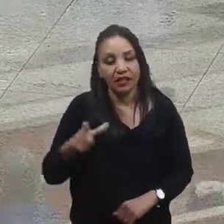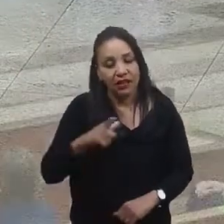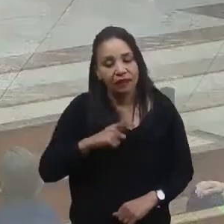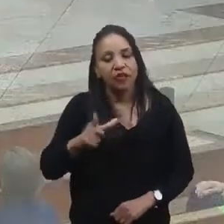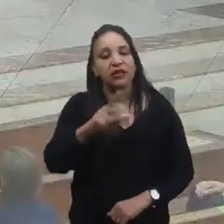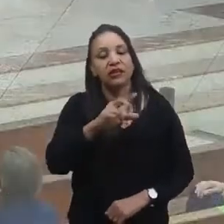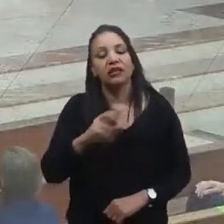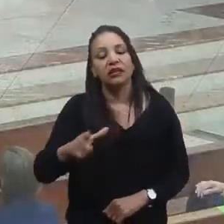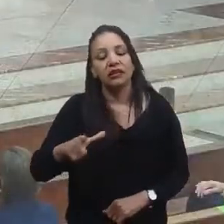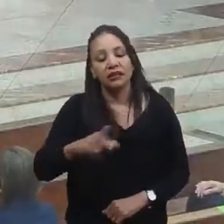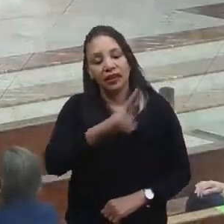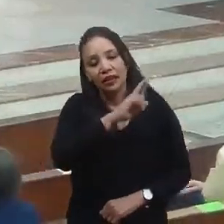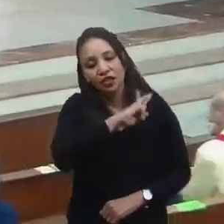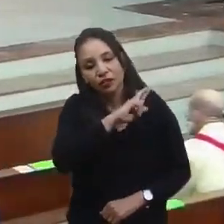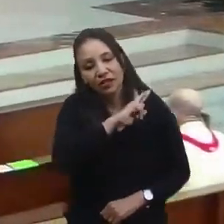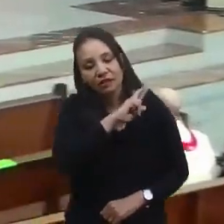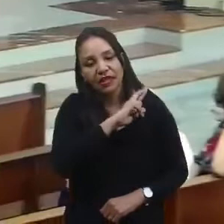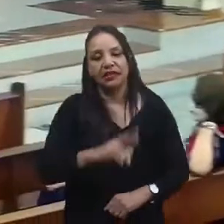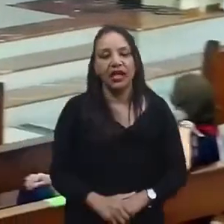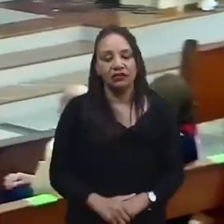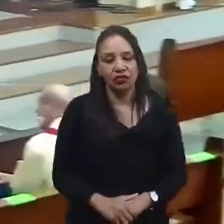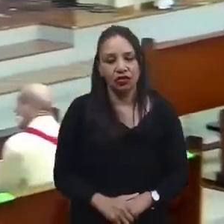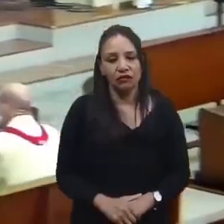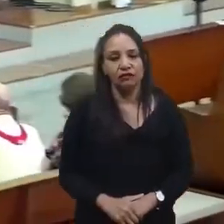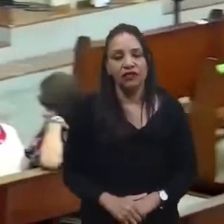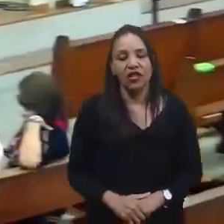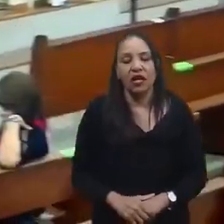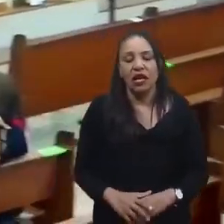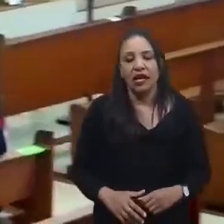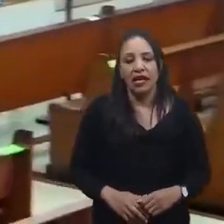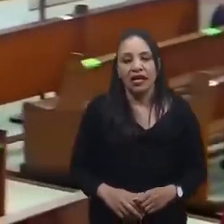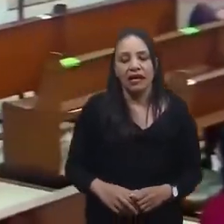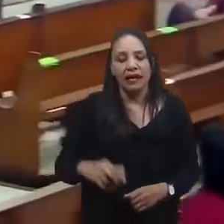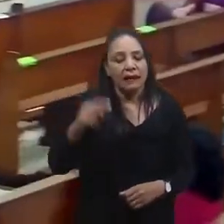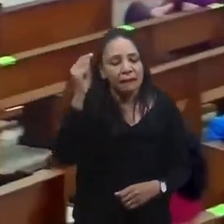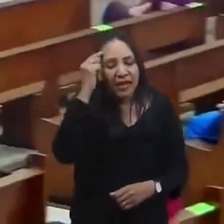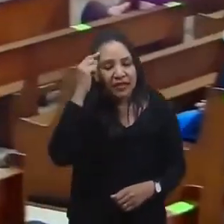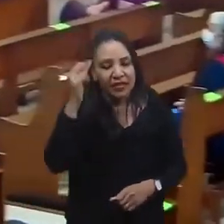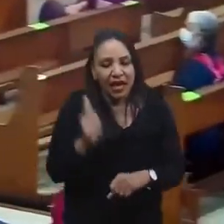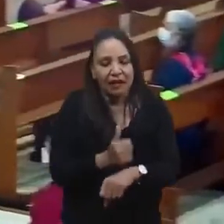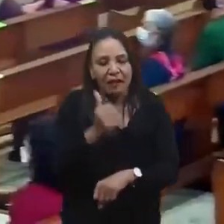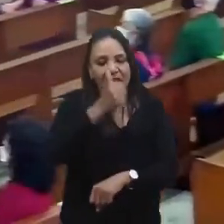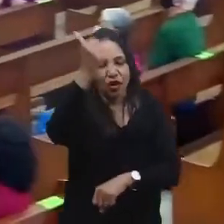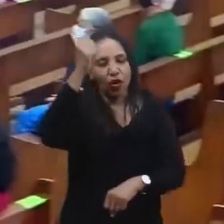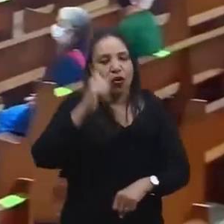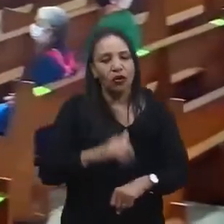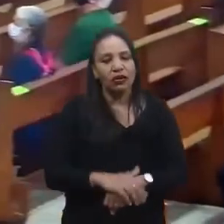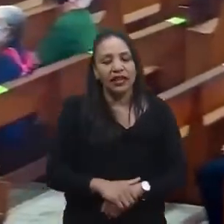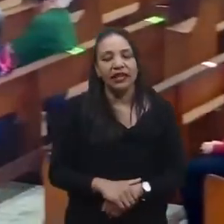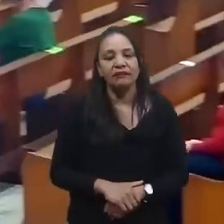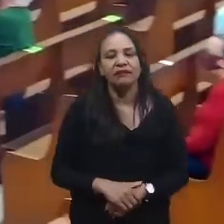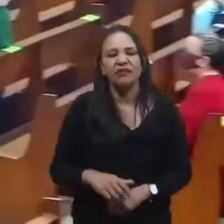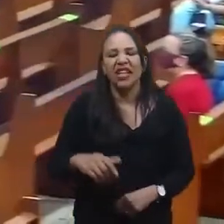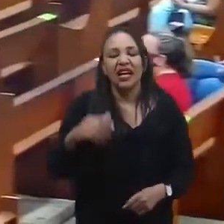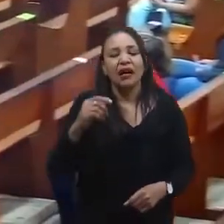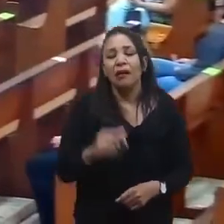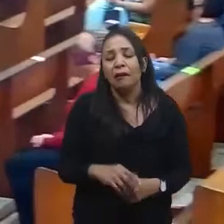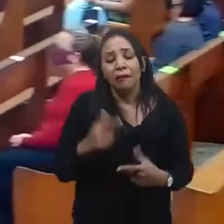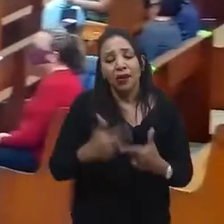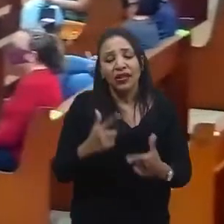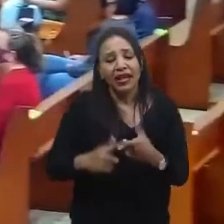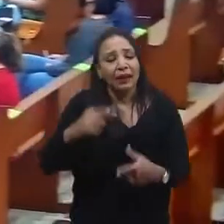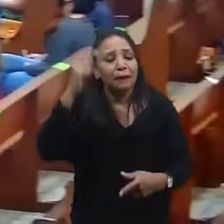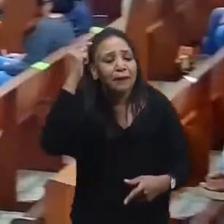atitudes é óbvio nós vamos ter mais juízo vão estar perdendo o tempo PC certas perdas de tempo